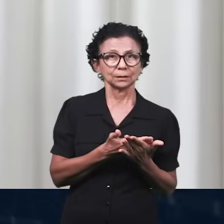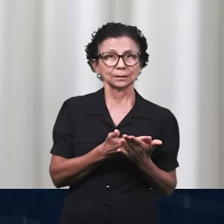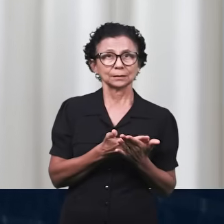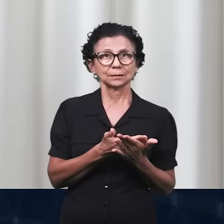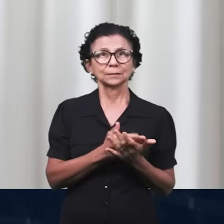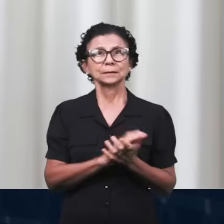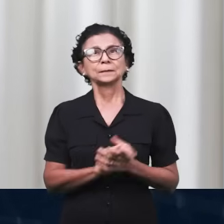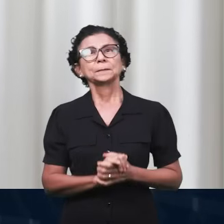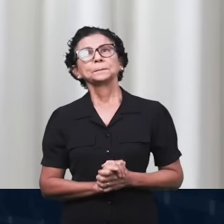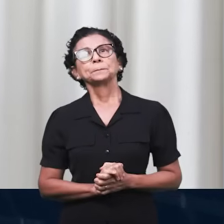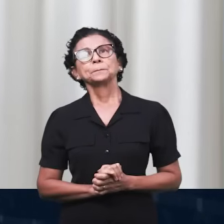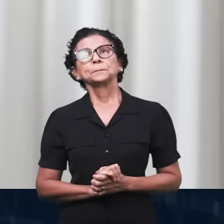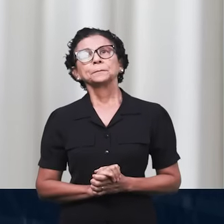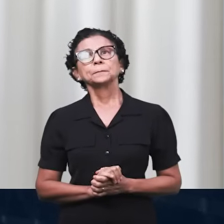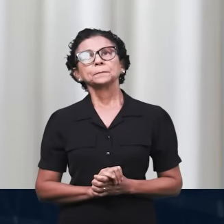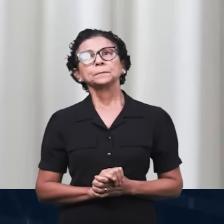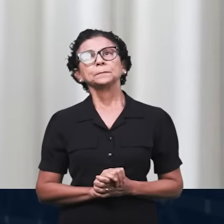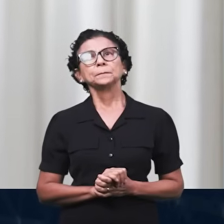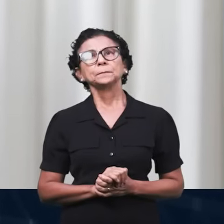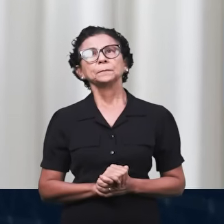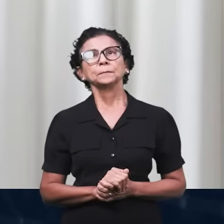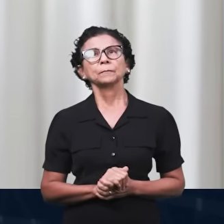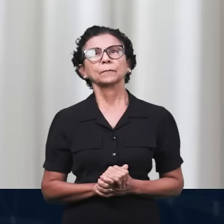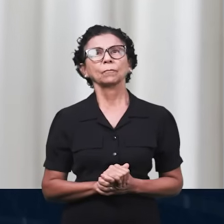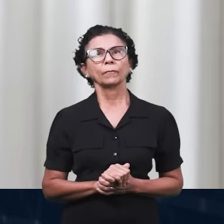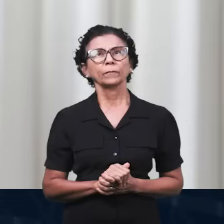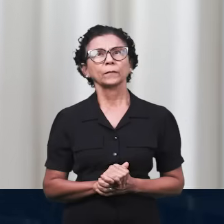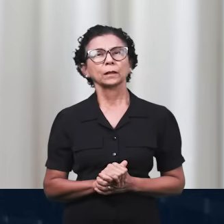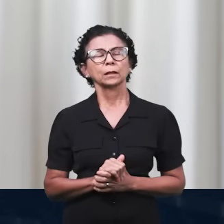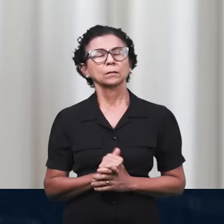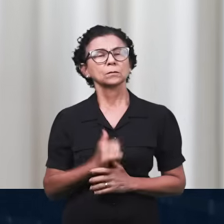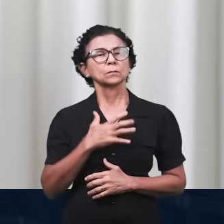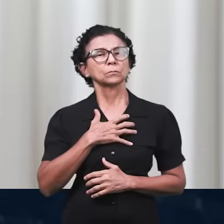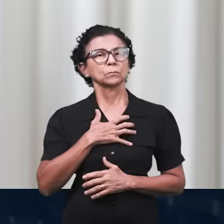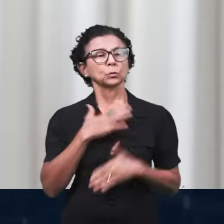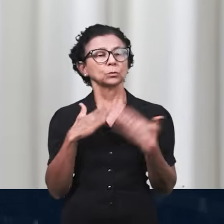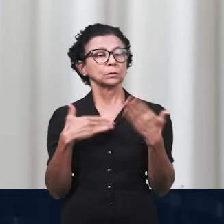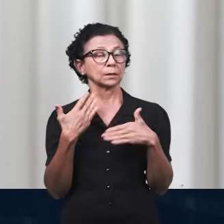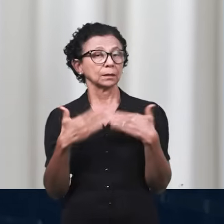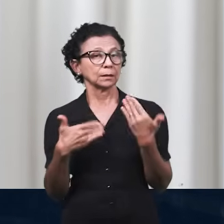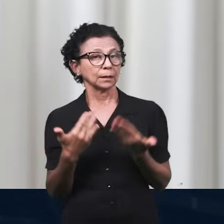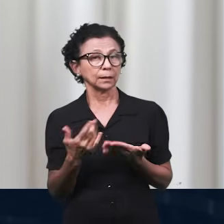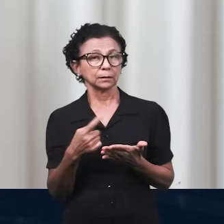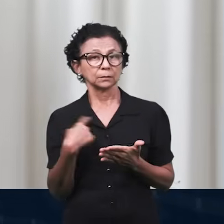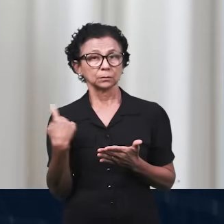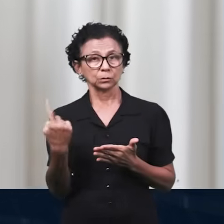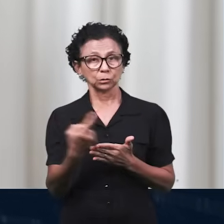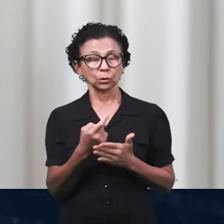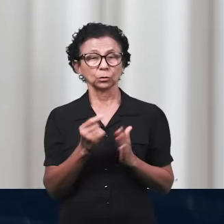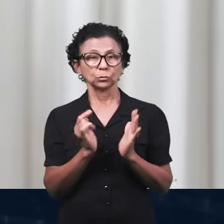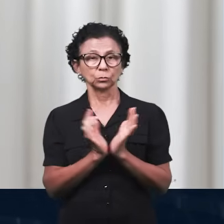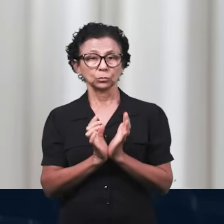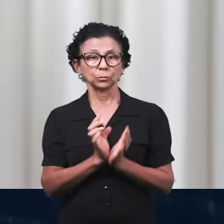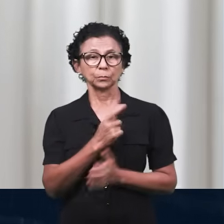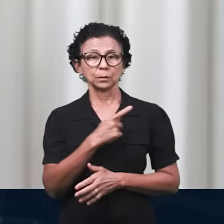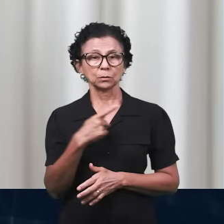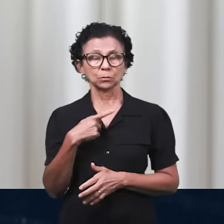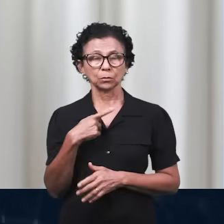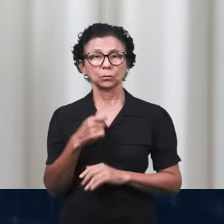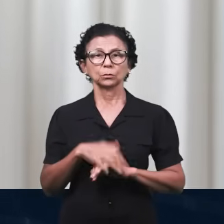ministradas. E muito nos alegramos, nós, pastores do conselho que viemos,